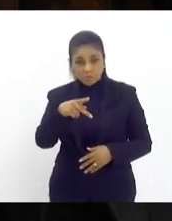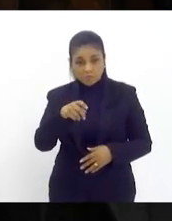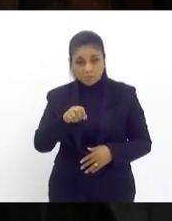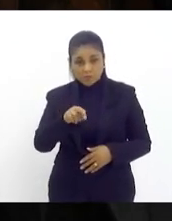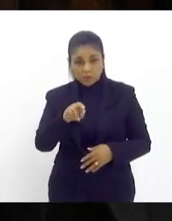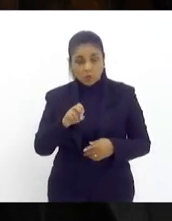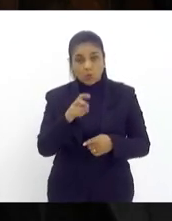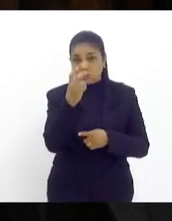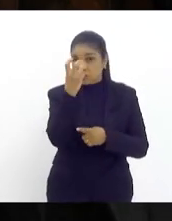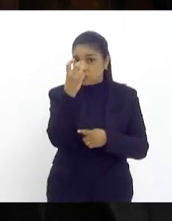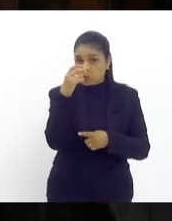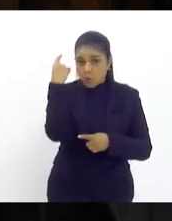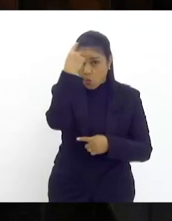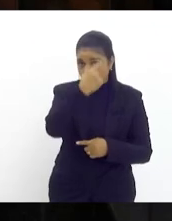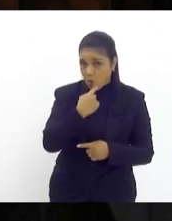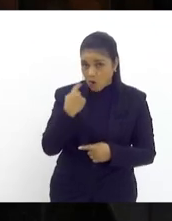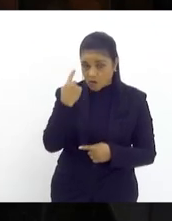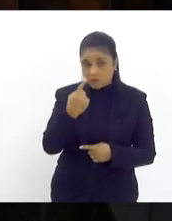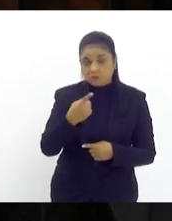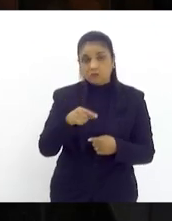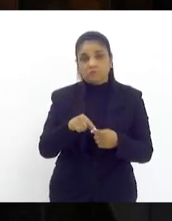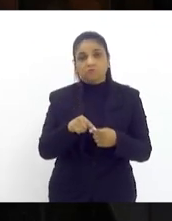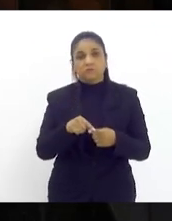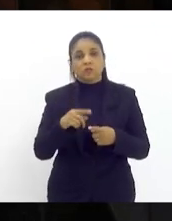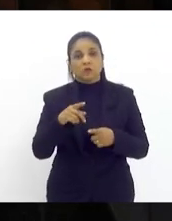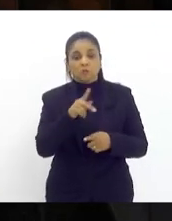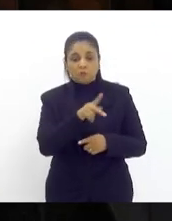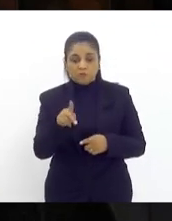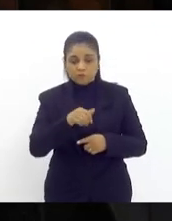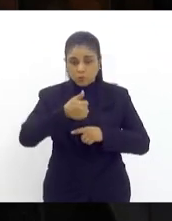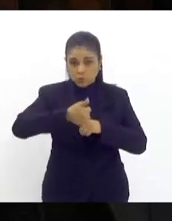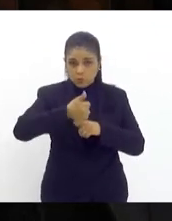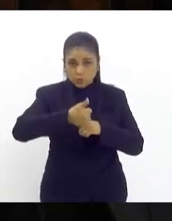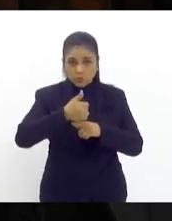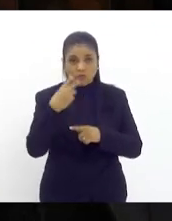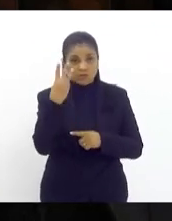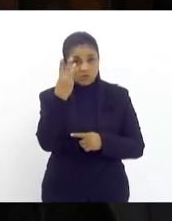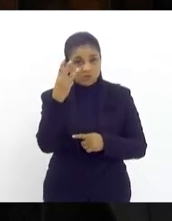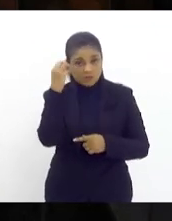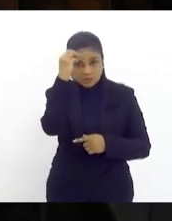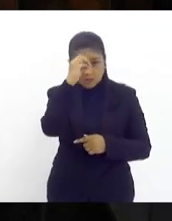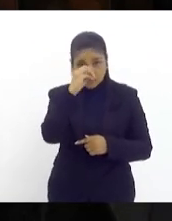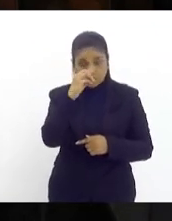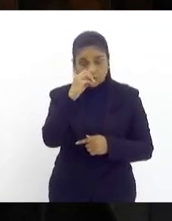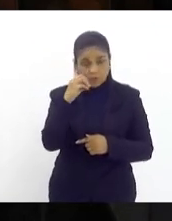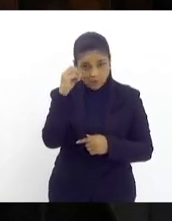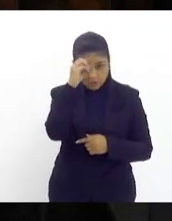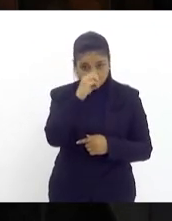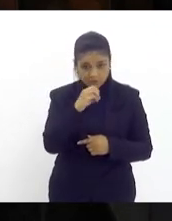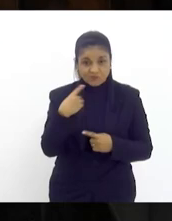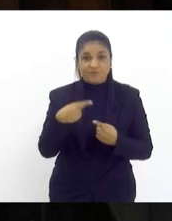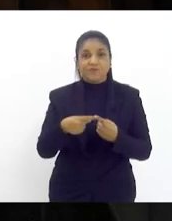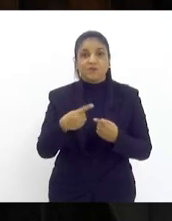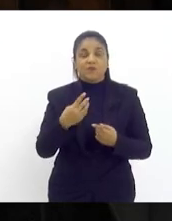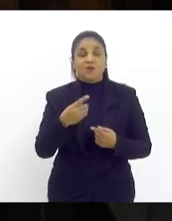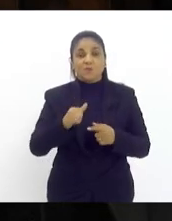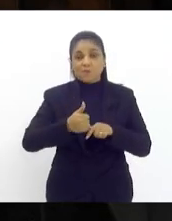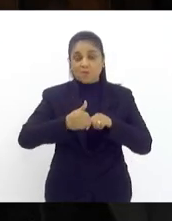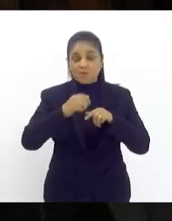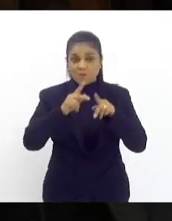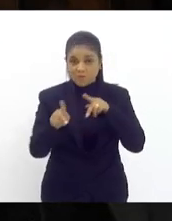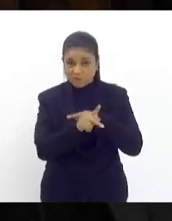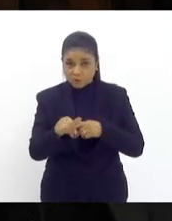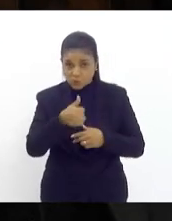horas Professor docente um de 30 horas Professor docente um de 40 horas